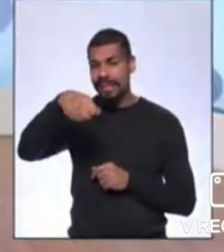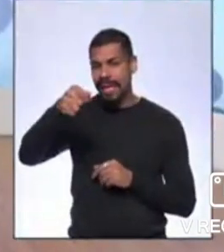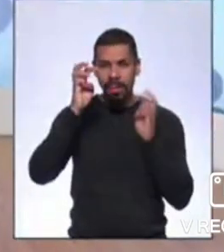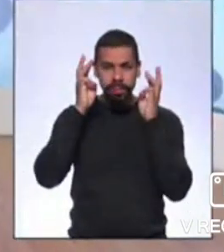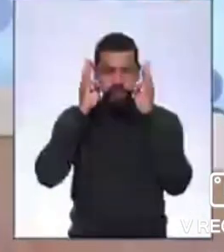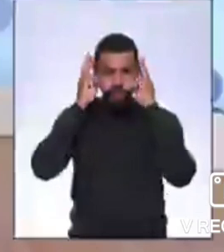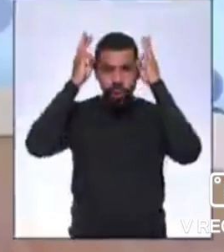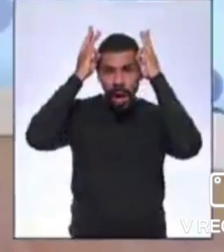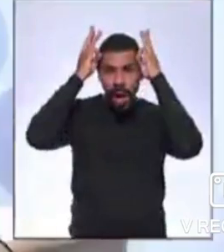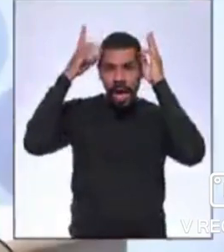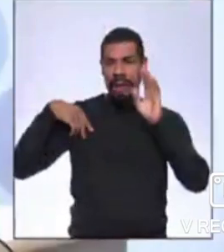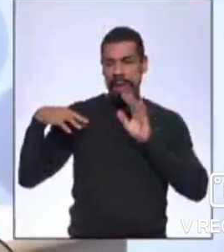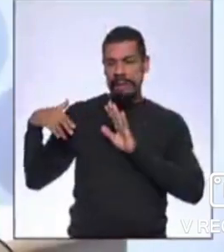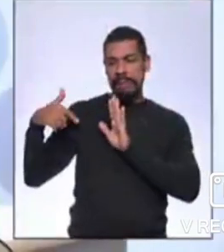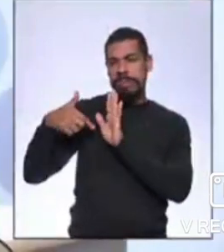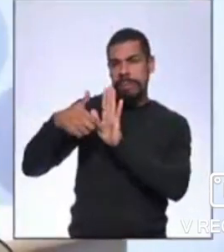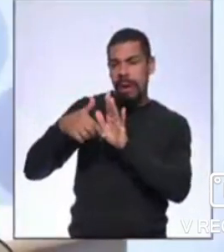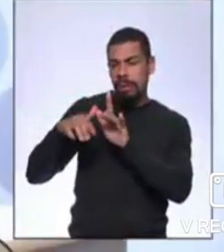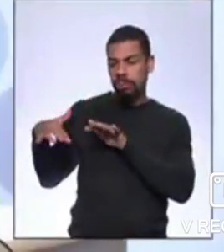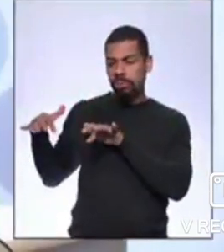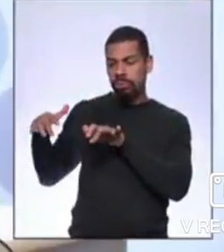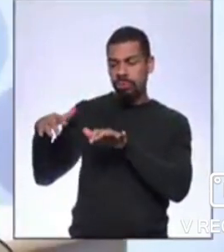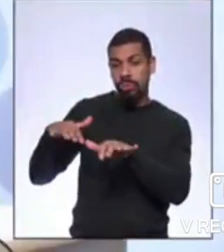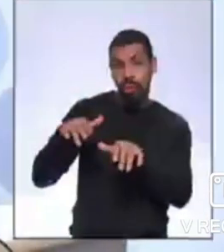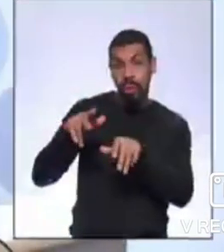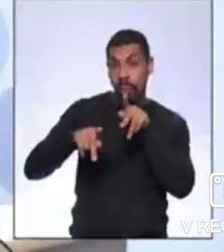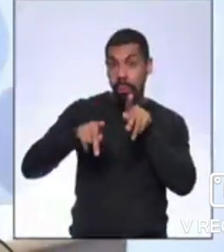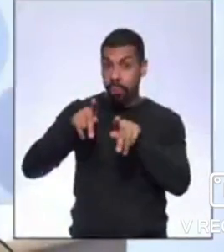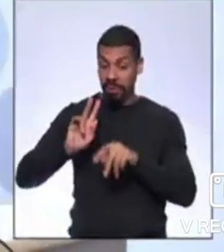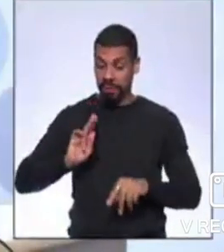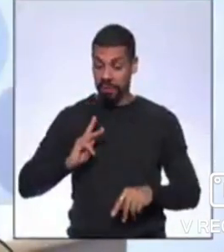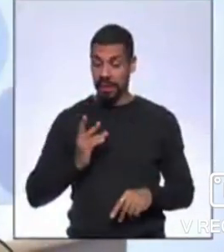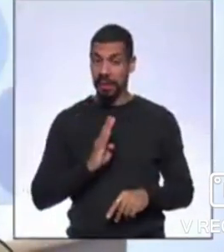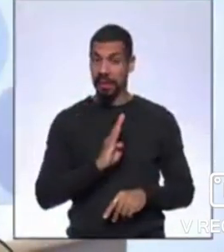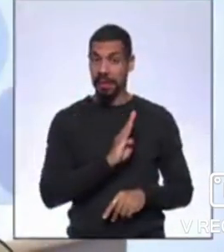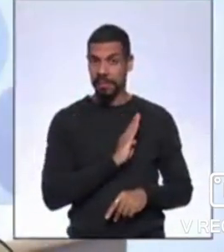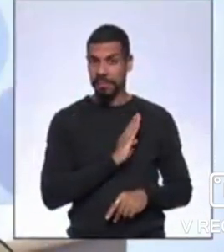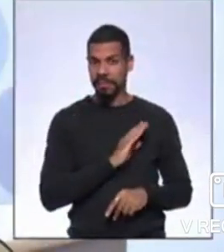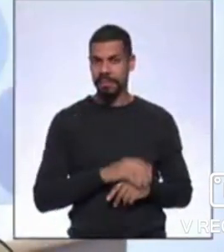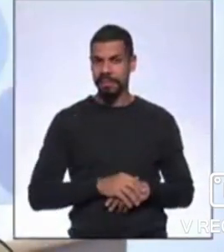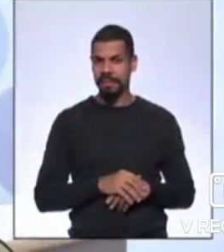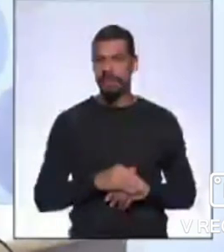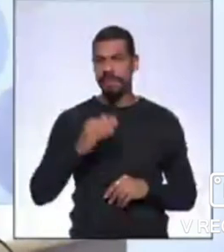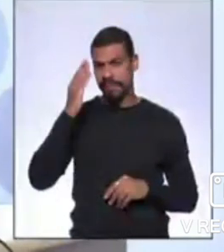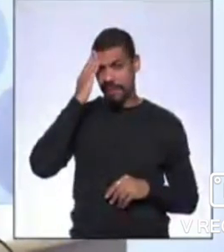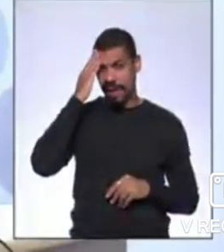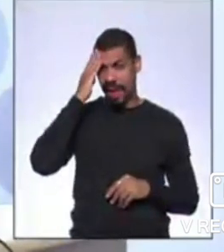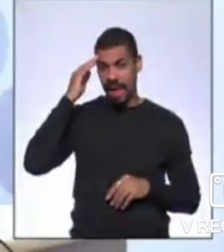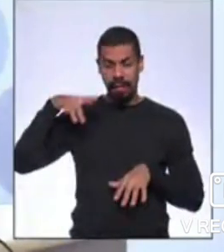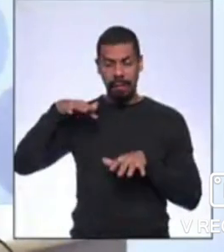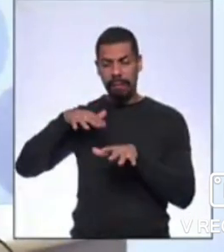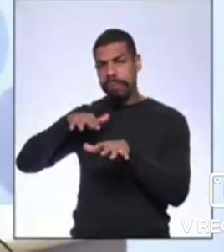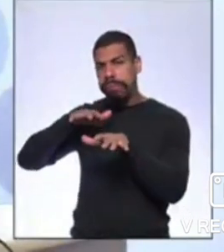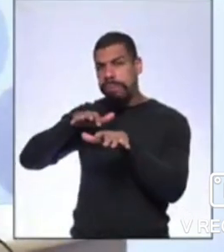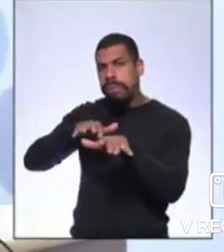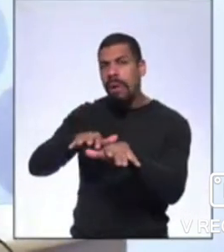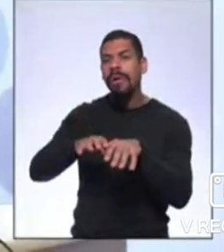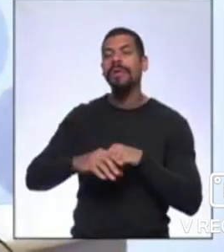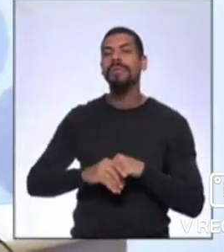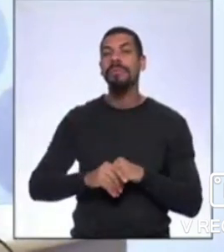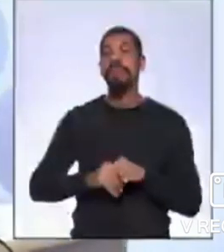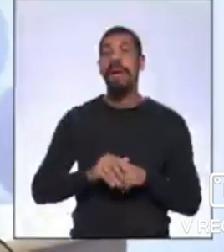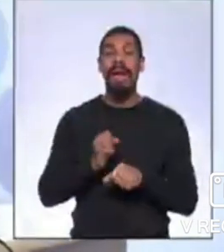né? Não aconteceu dessa forma, tá? Então, aquela coisa do foi namorar, perdeu o lugar, é bem comum